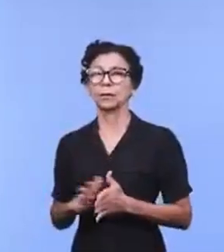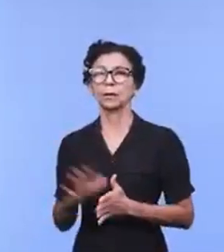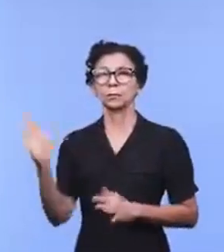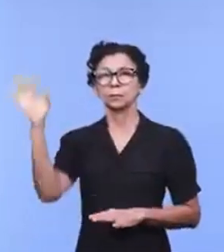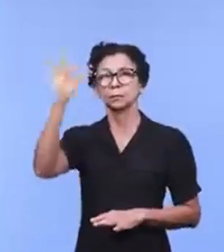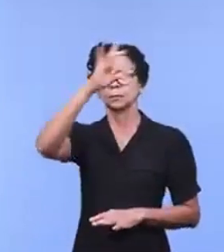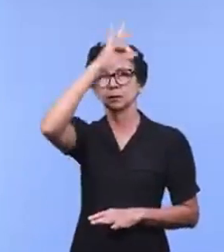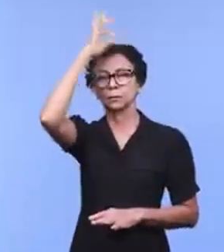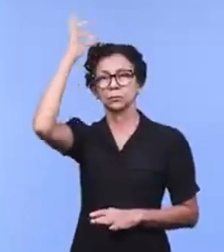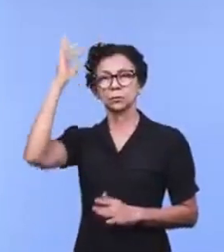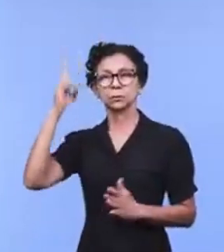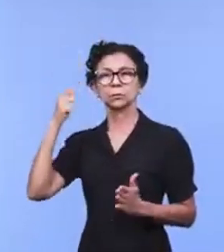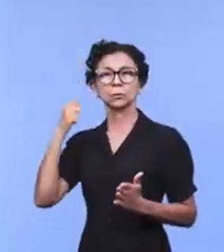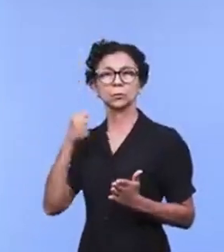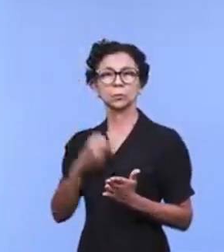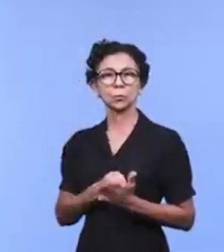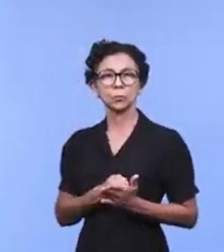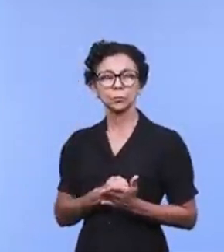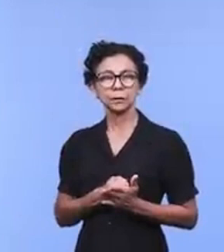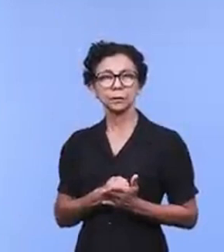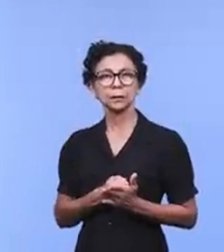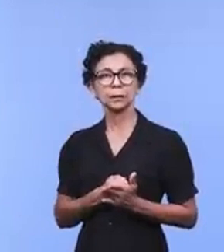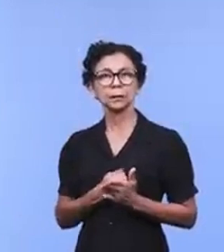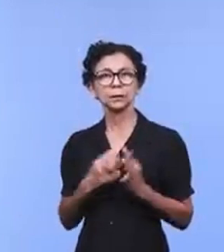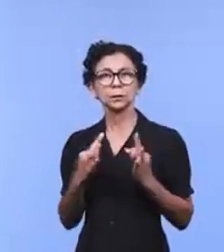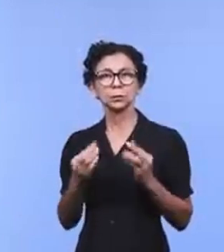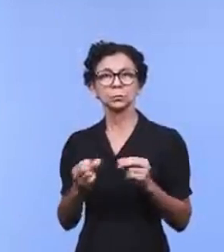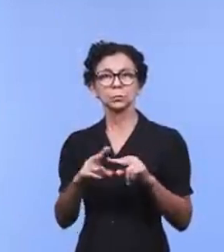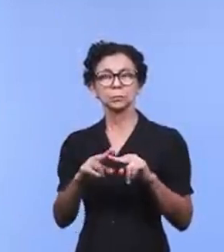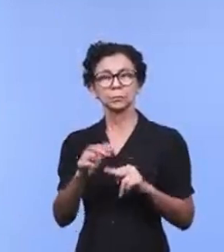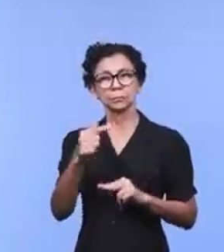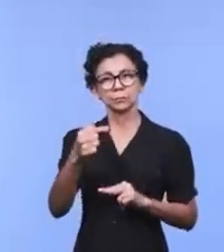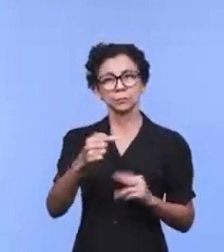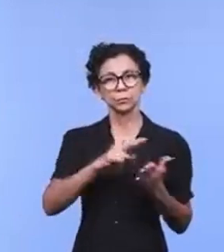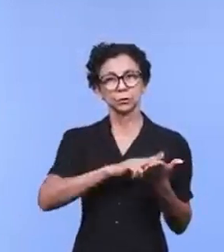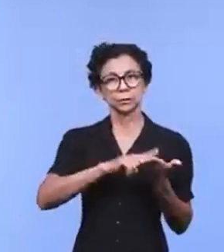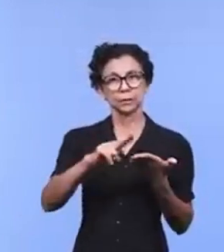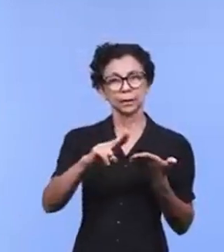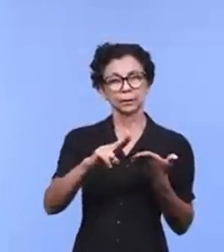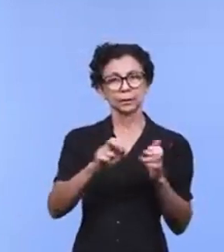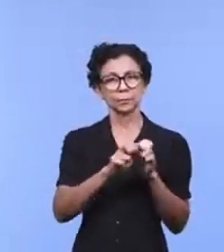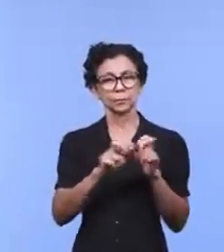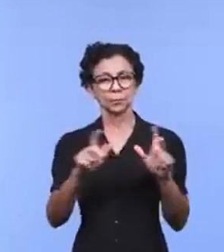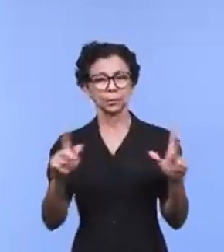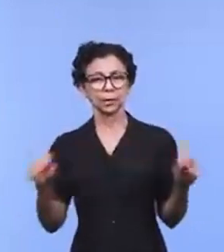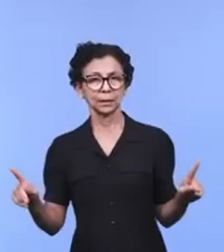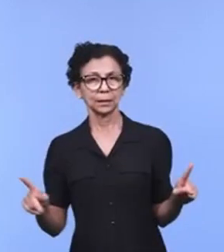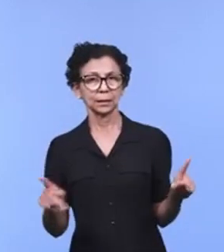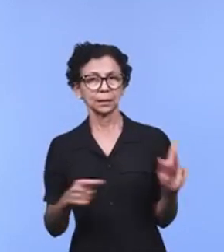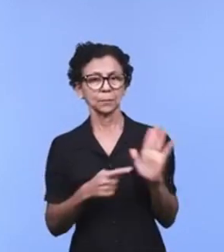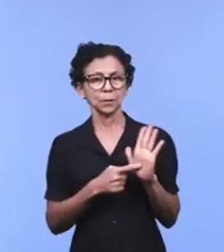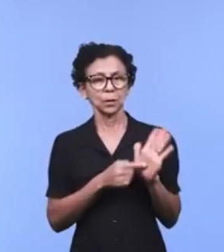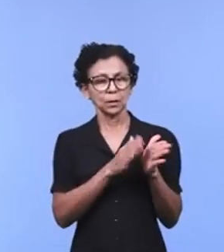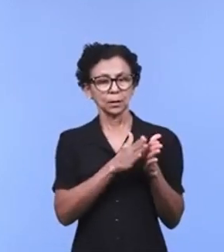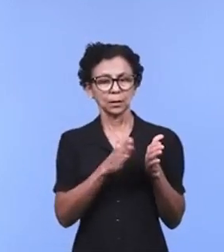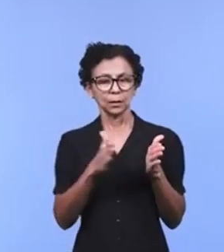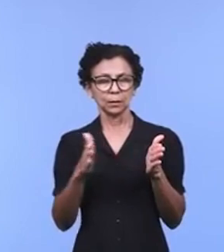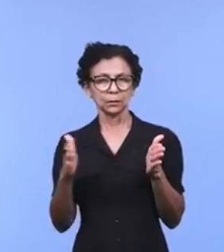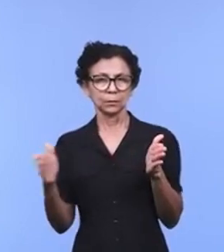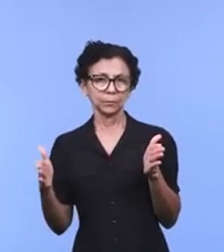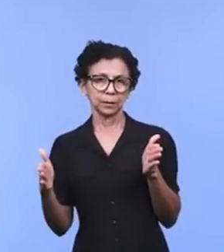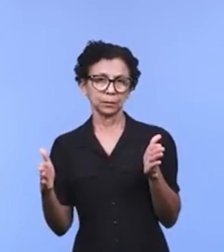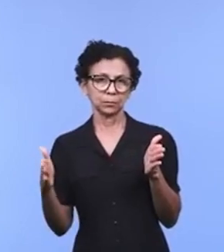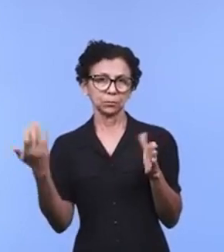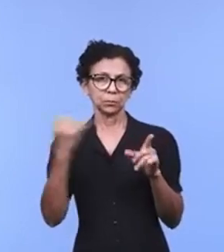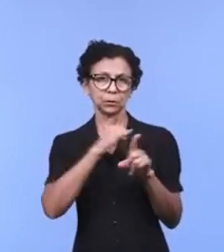a Igreja através das 7 cartas do Apocalipse, que determinam cada período profético da existência